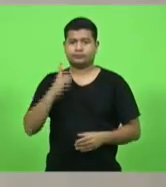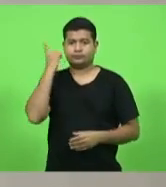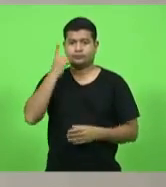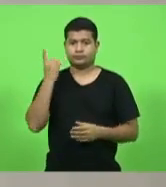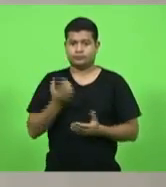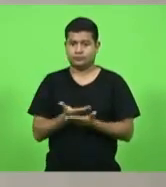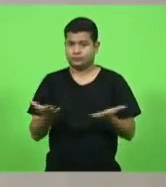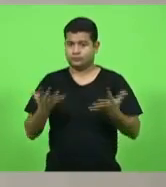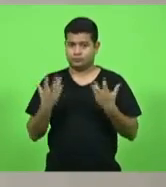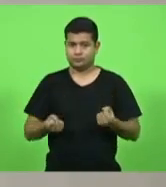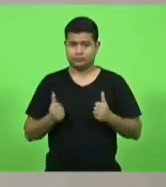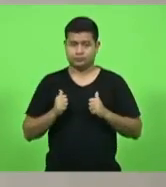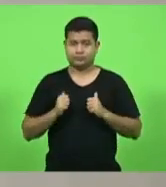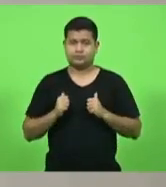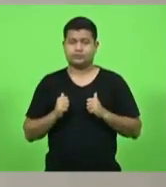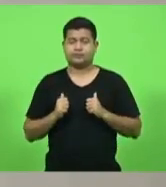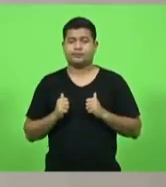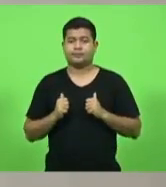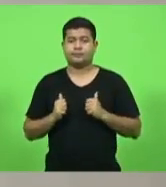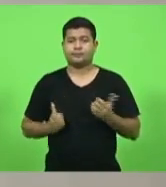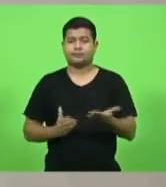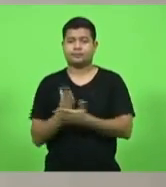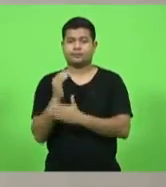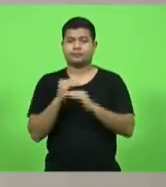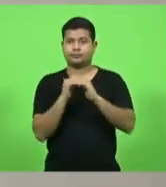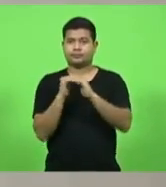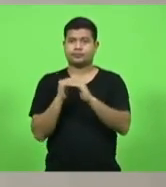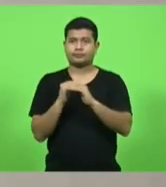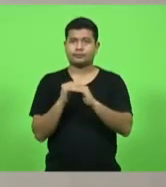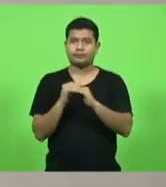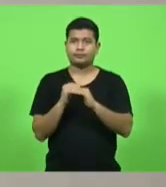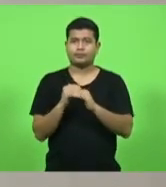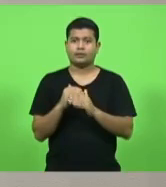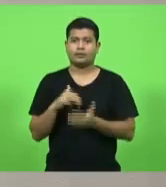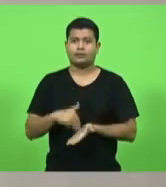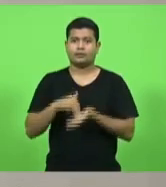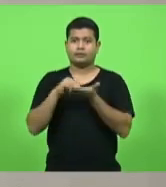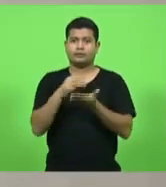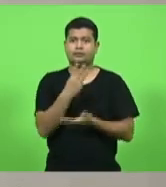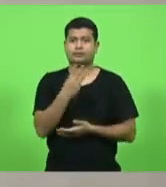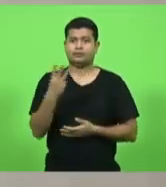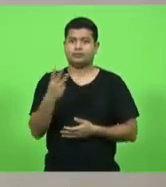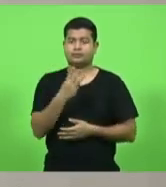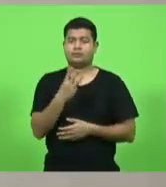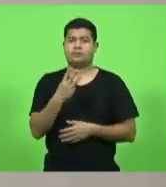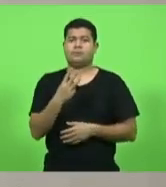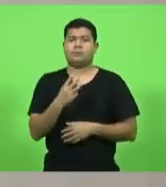que aprovam, permaneçam como se encontra. Aprovado por unanimidade. Moção 33.